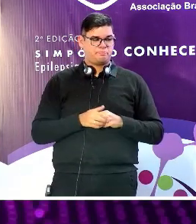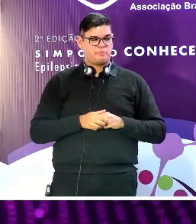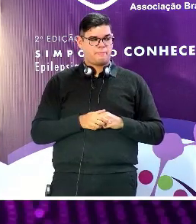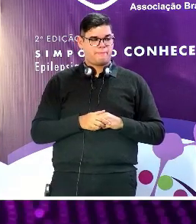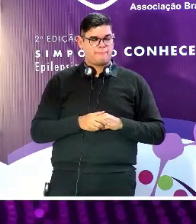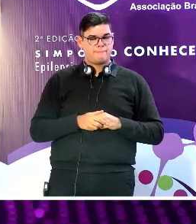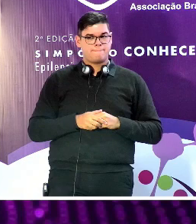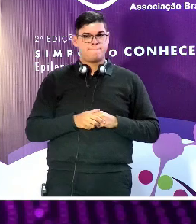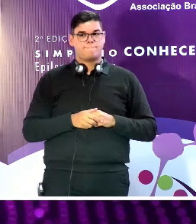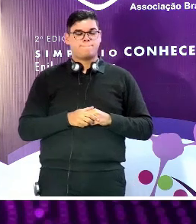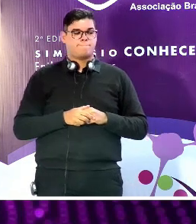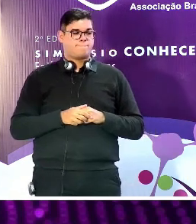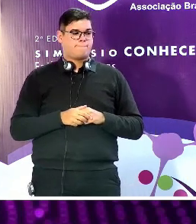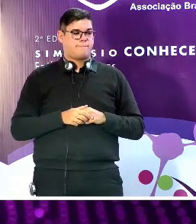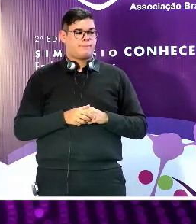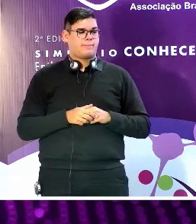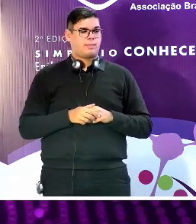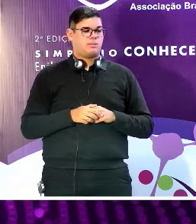E aí,